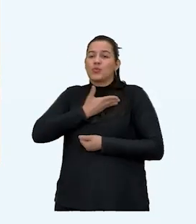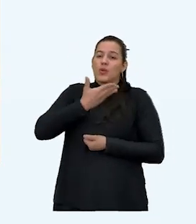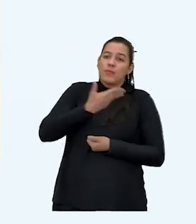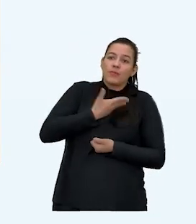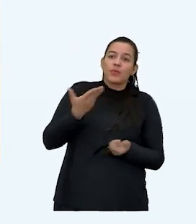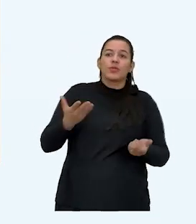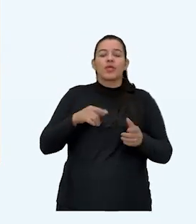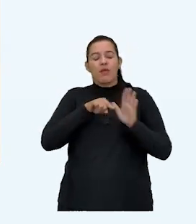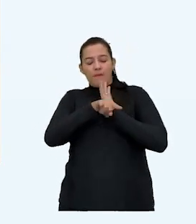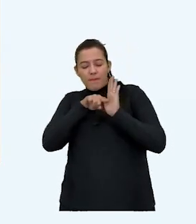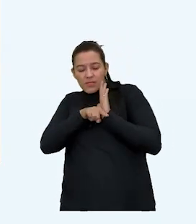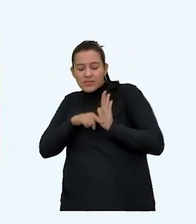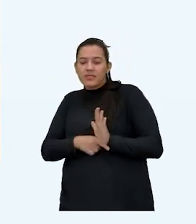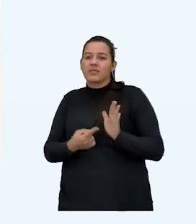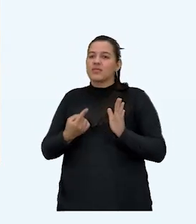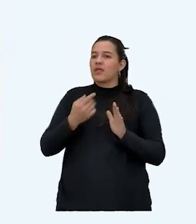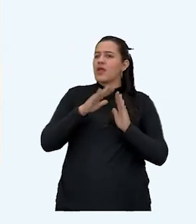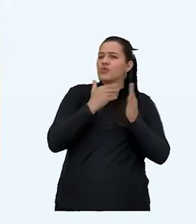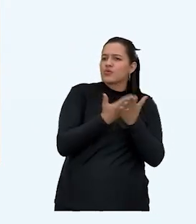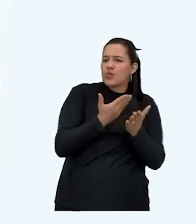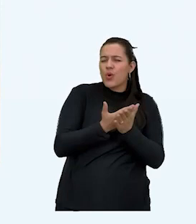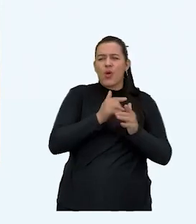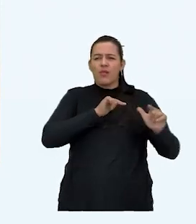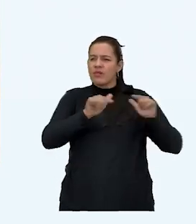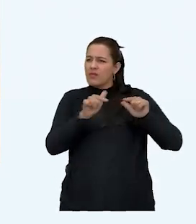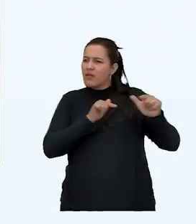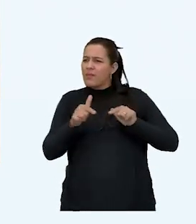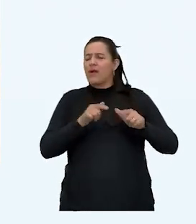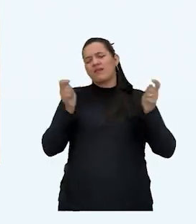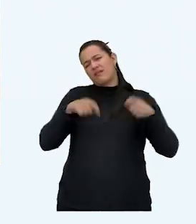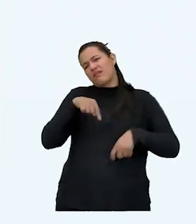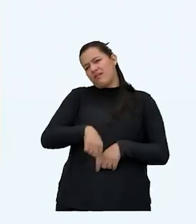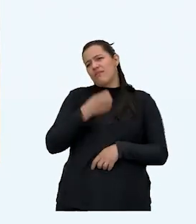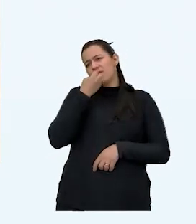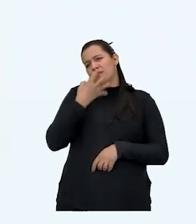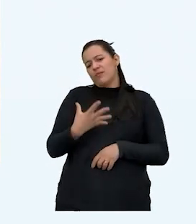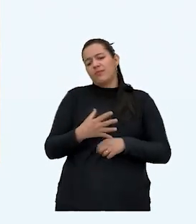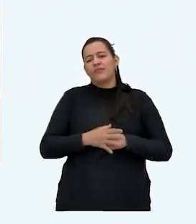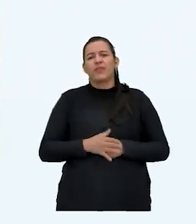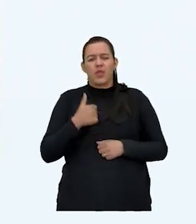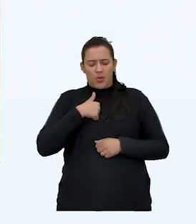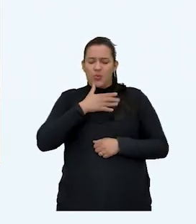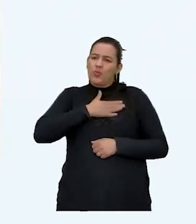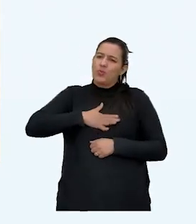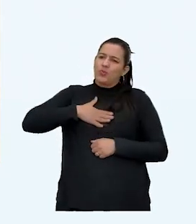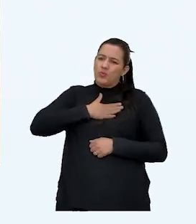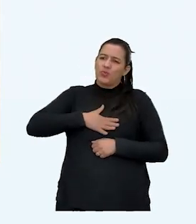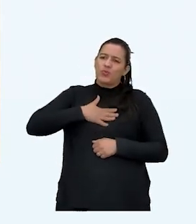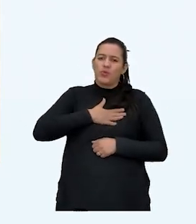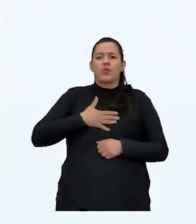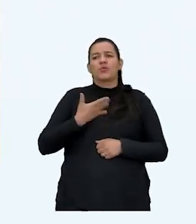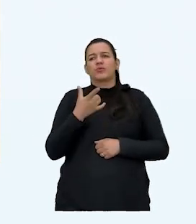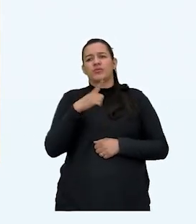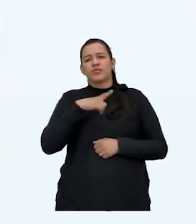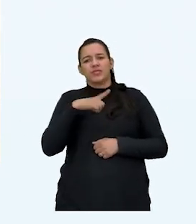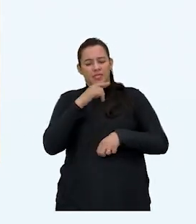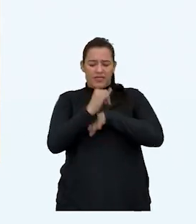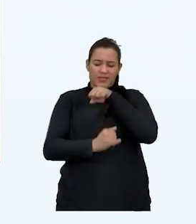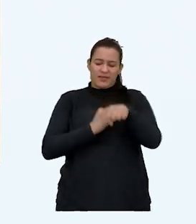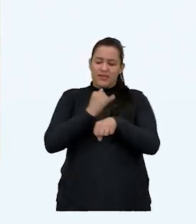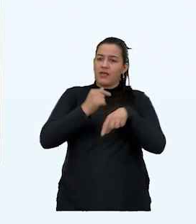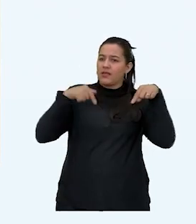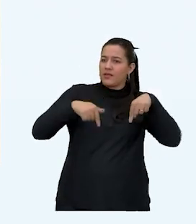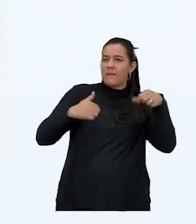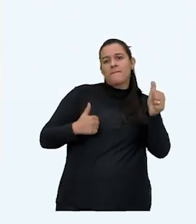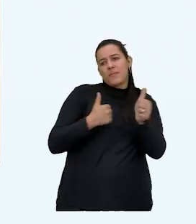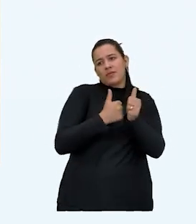consigo fazer pesquisas, talvez para a escola ou trabalho. Aqui é muito bom. Eu estou a gostar mesmo de ter internet aqui